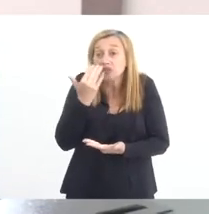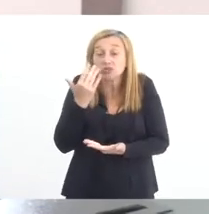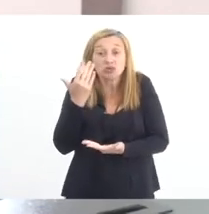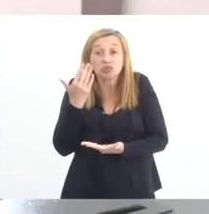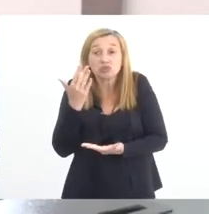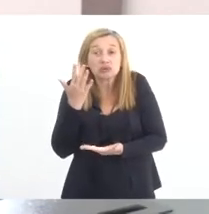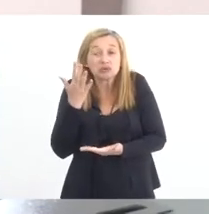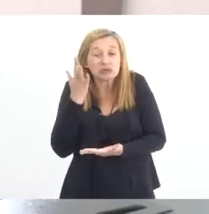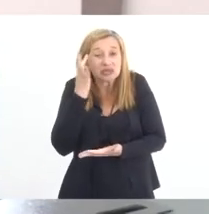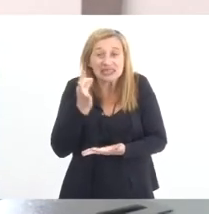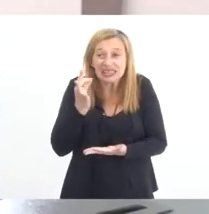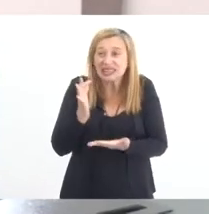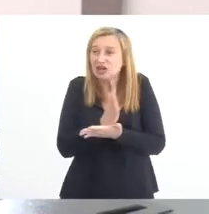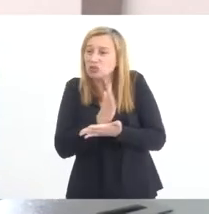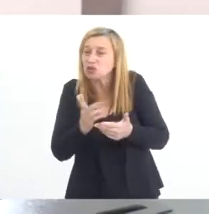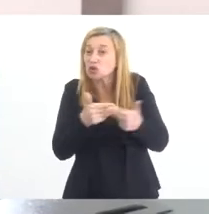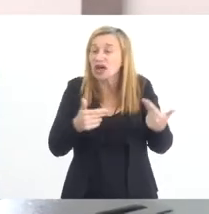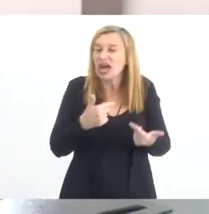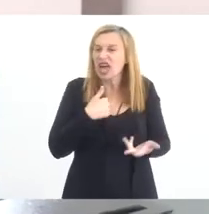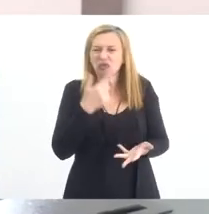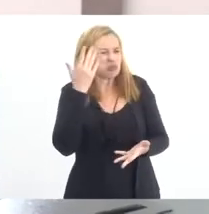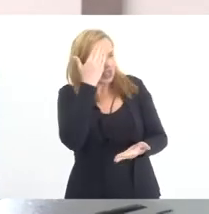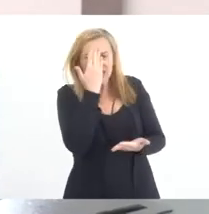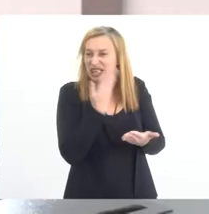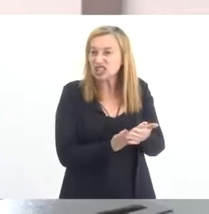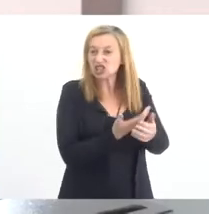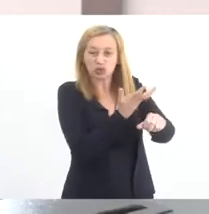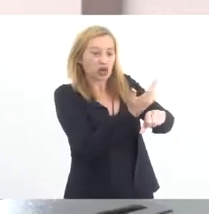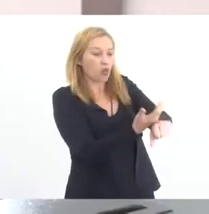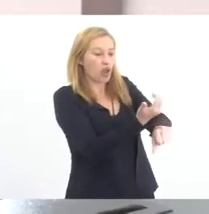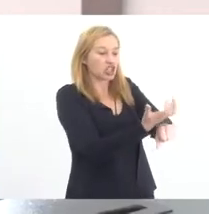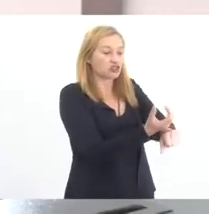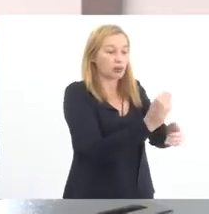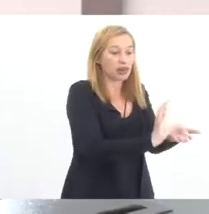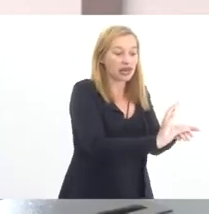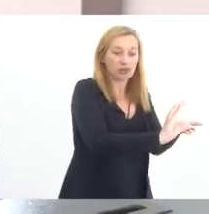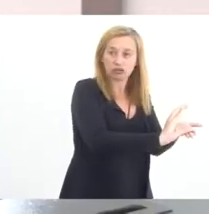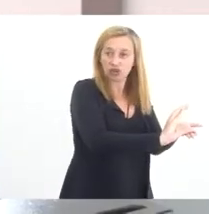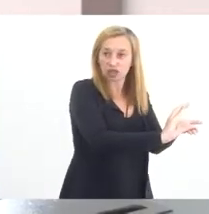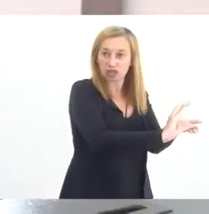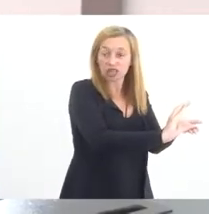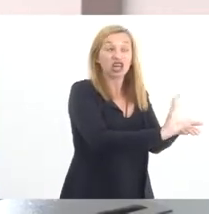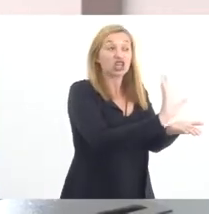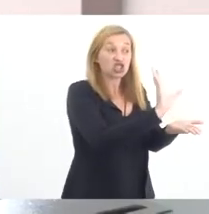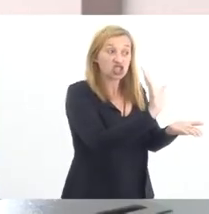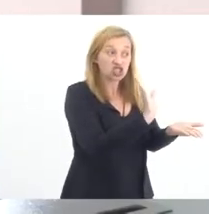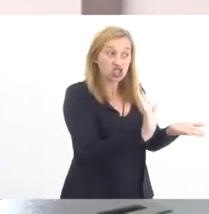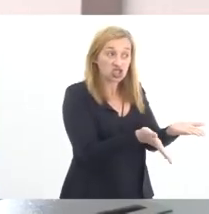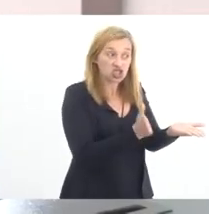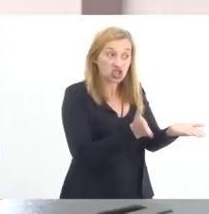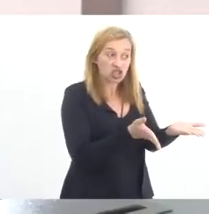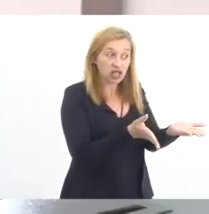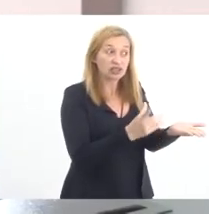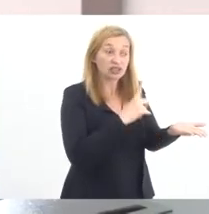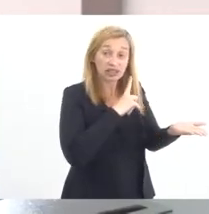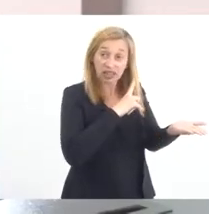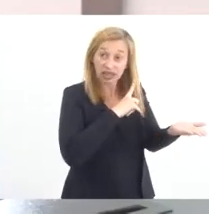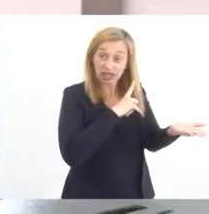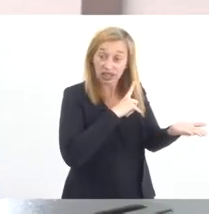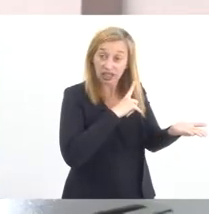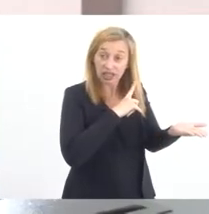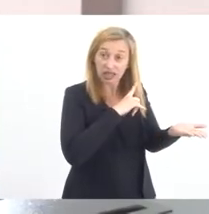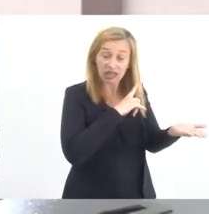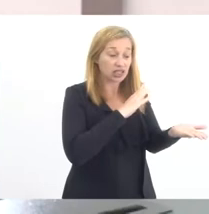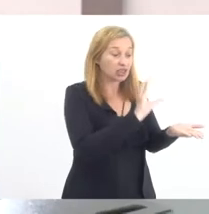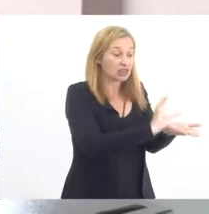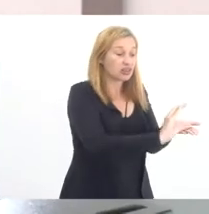Mas eu não acredito que a UERJ vai pegar o dinheiro que é destinado ao que já existe na UERJ e vai tirar